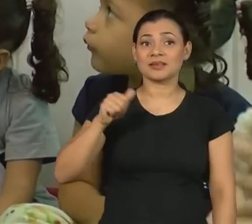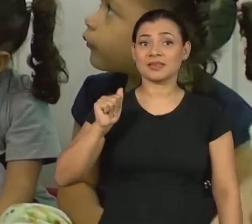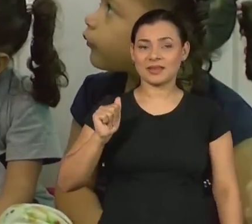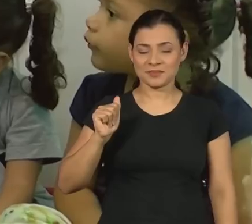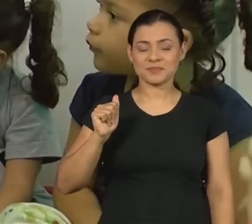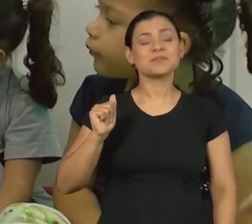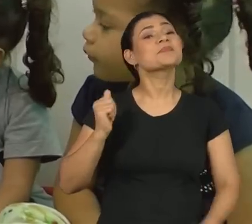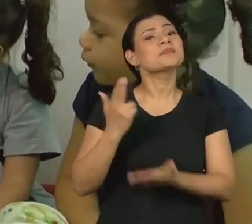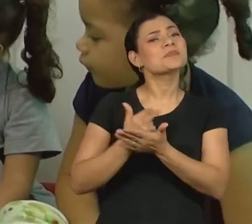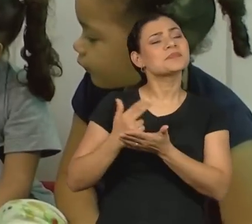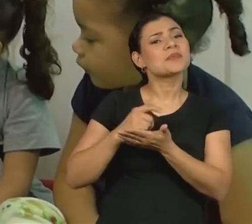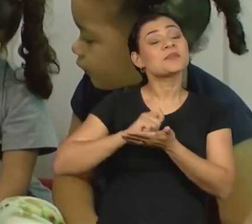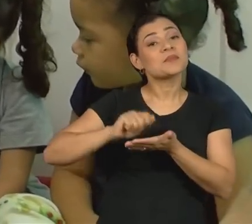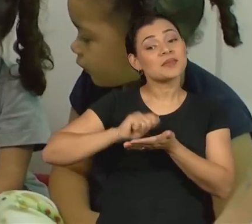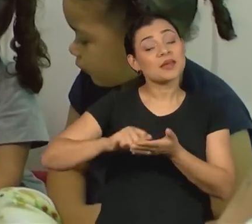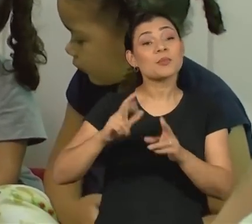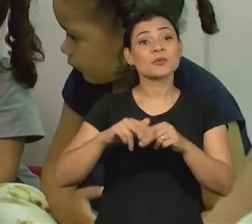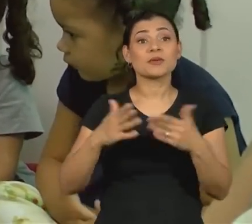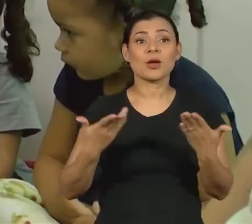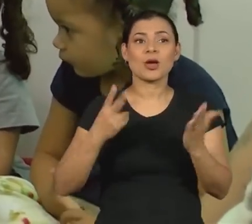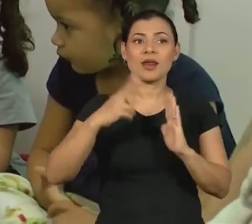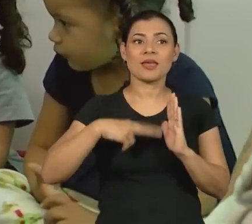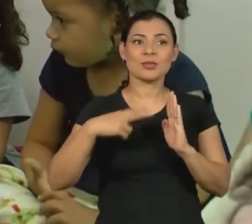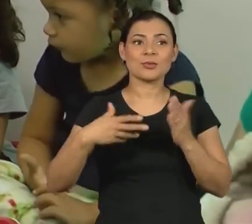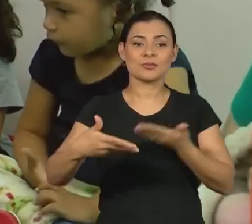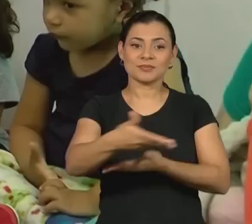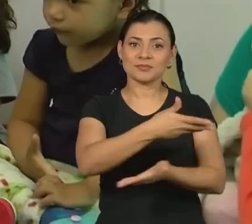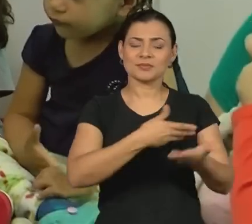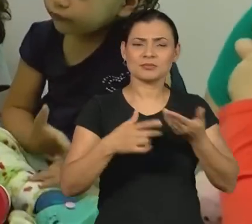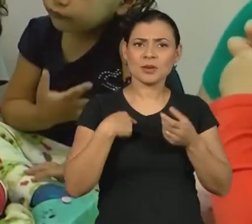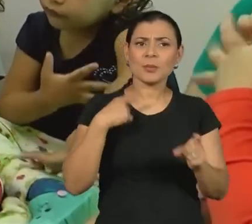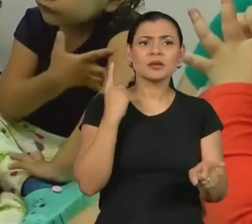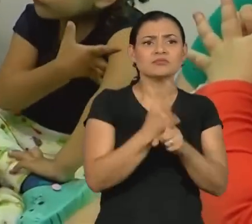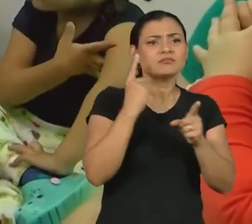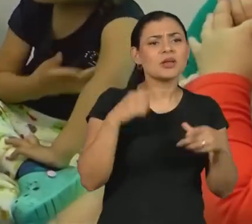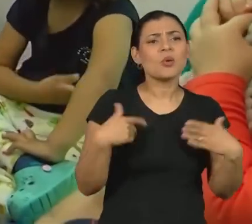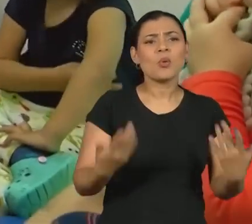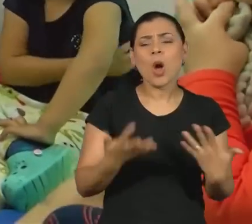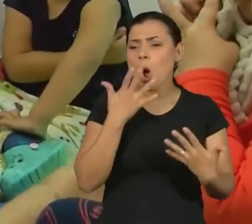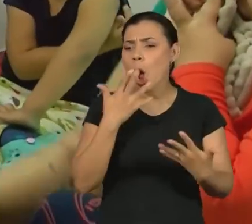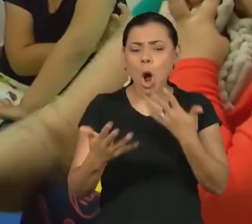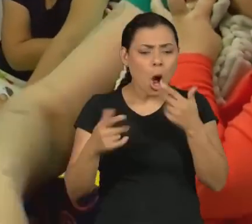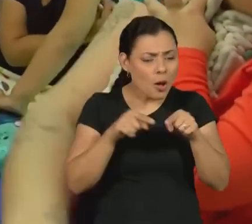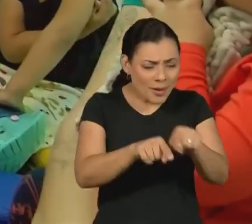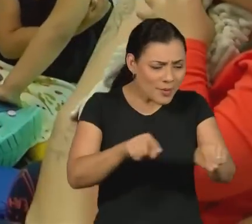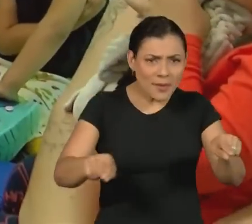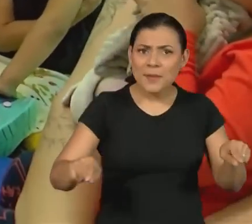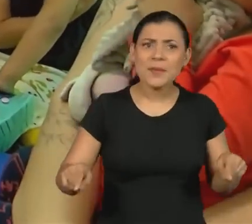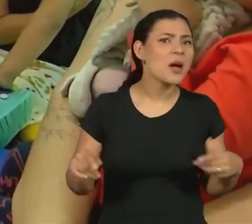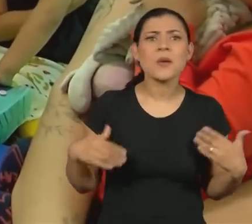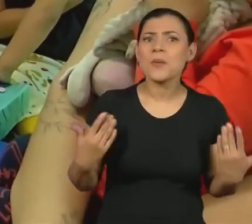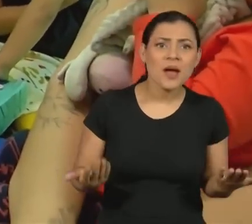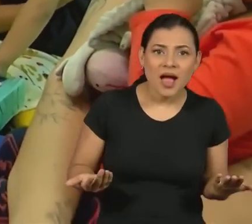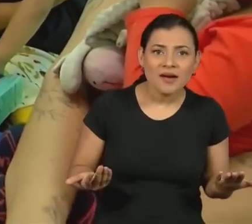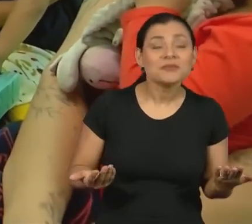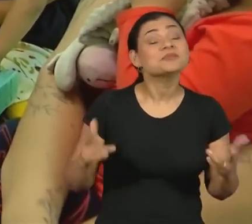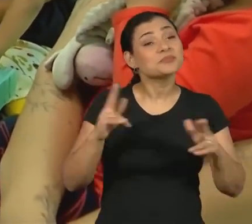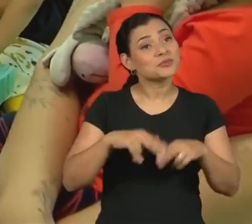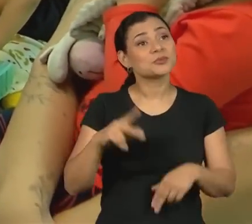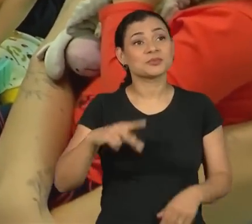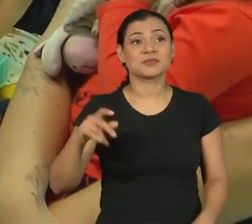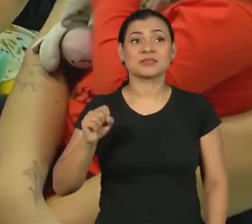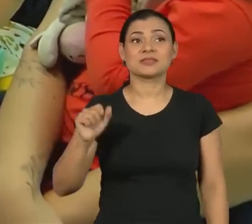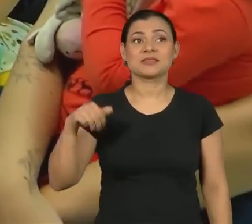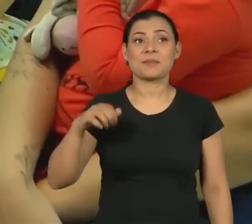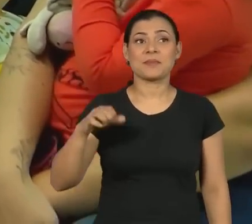E agora vai acontecer uma roda de leitura, onde as crianças vão conseguir identificar quais cores se referem a quais sentimentos. E a professora